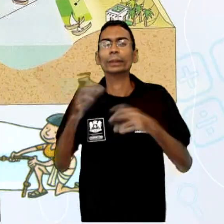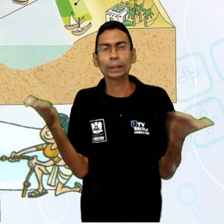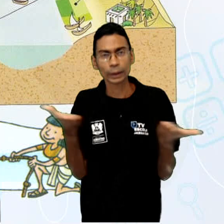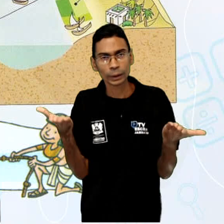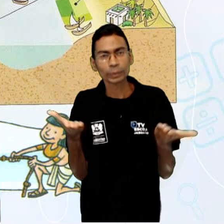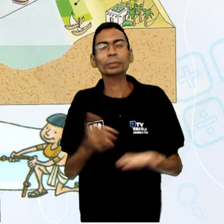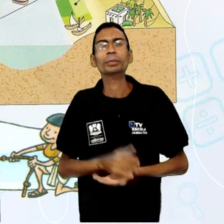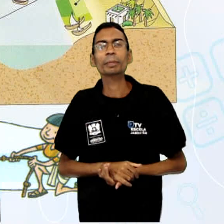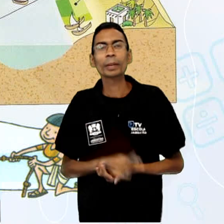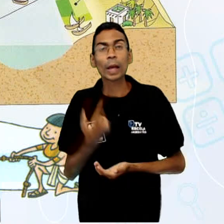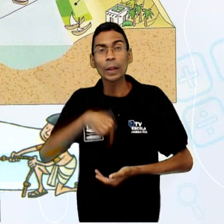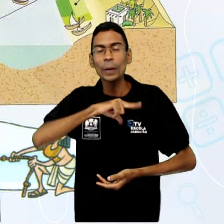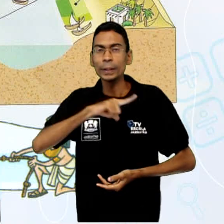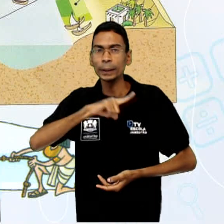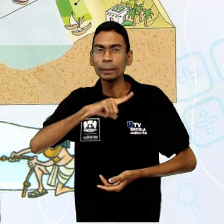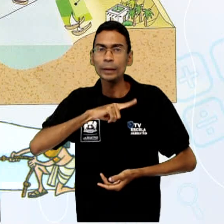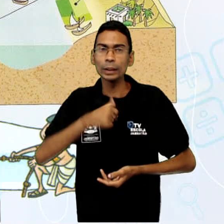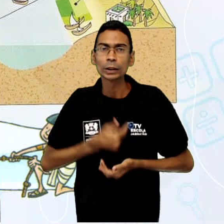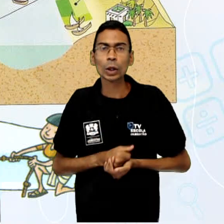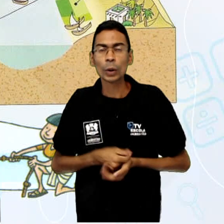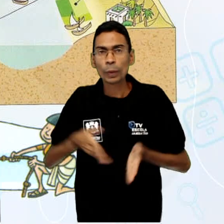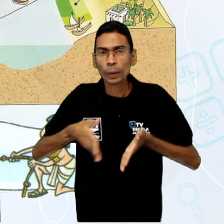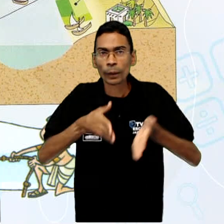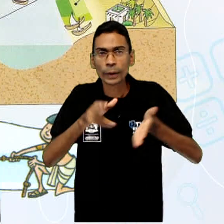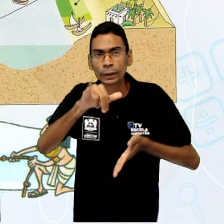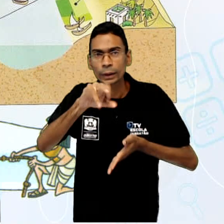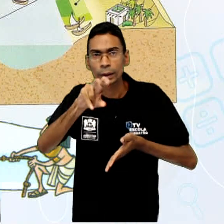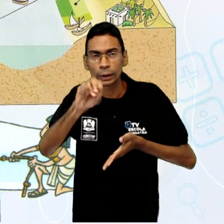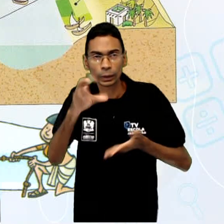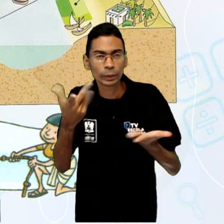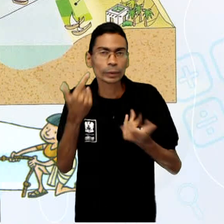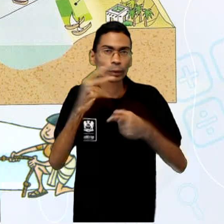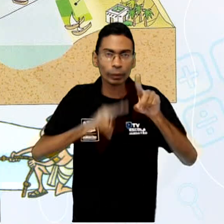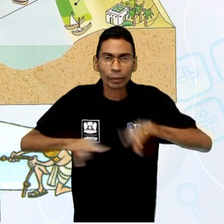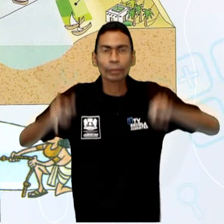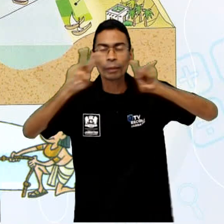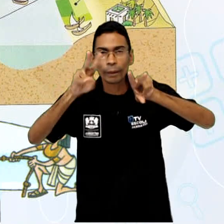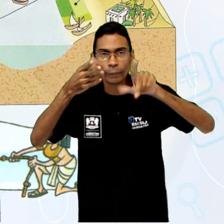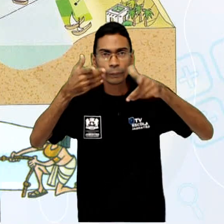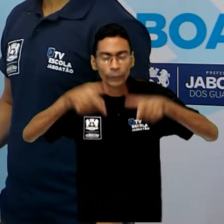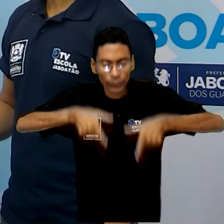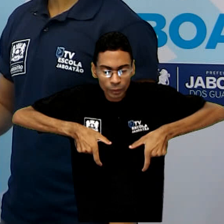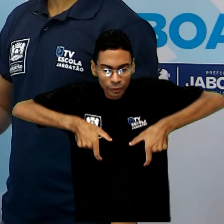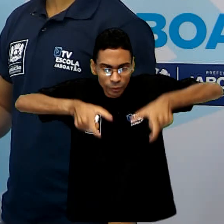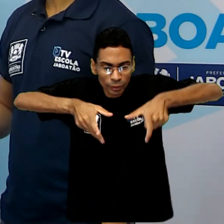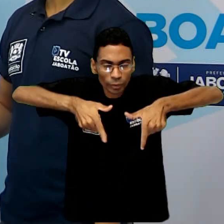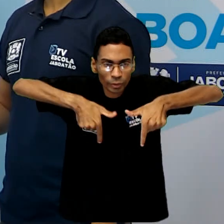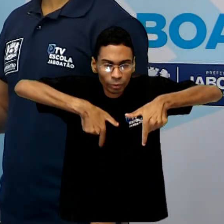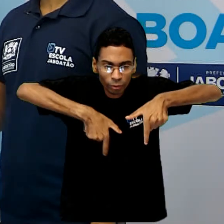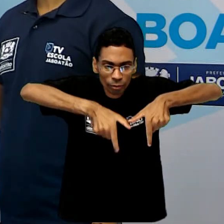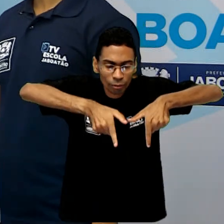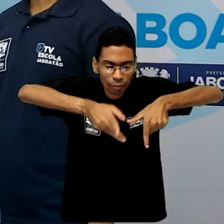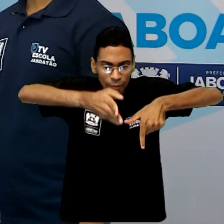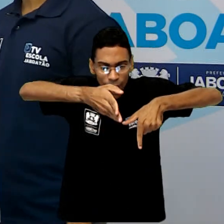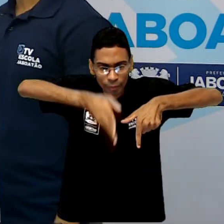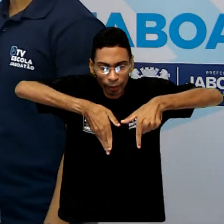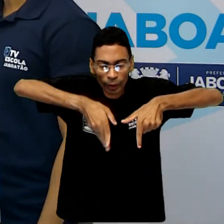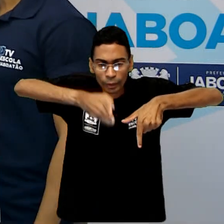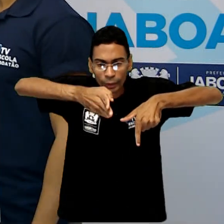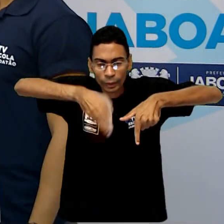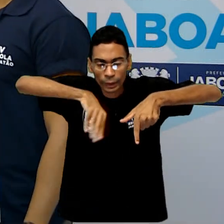aqui o rio Nilo e vamos tomar como exemplo uma margem, certo? Bom, eles faziam a divisão da seguinte